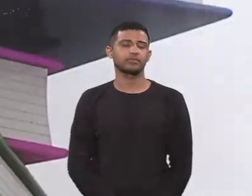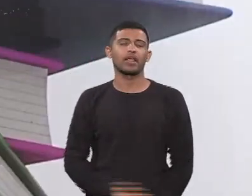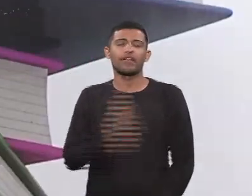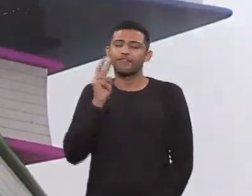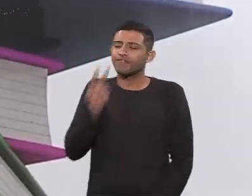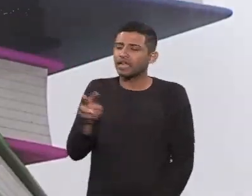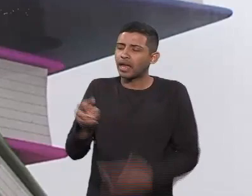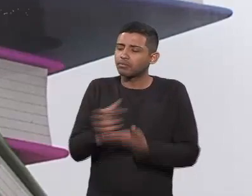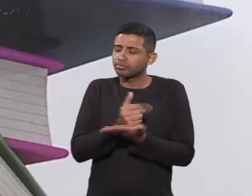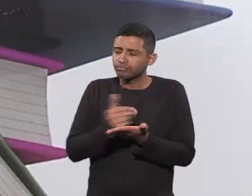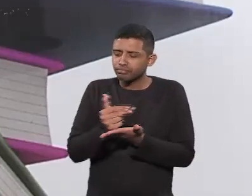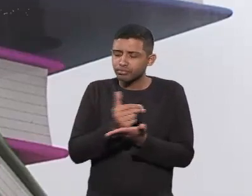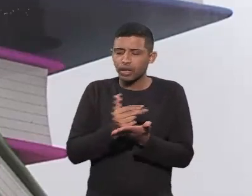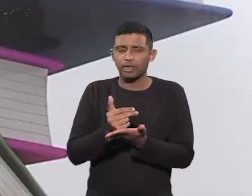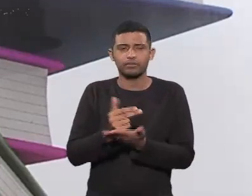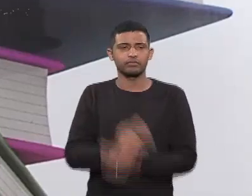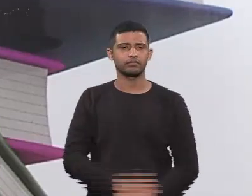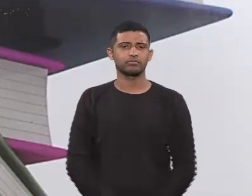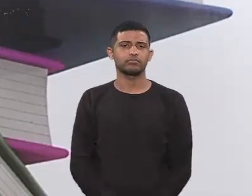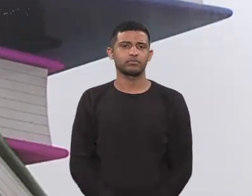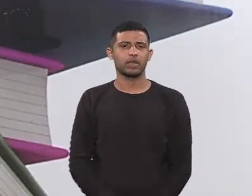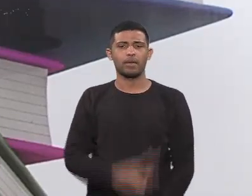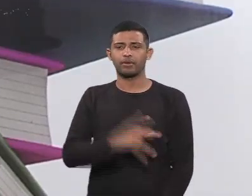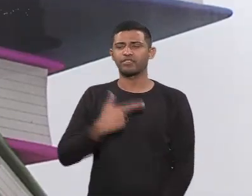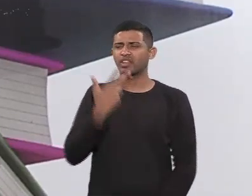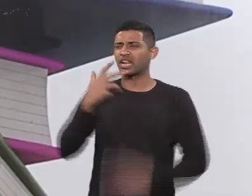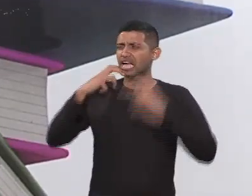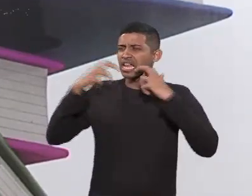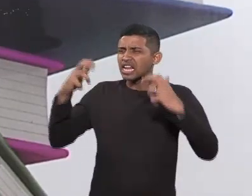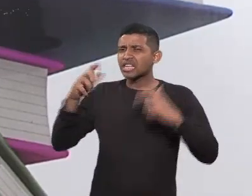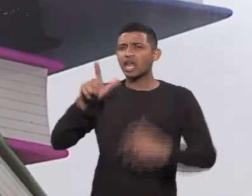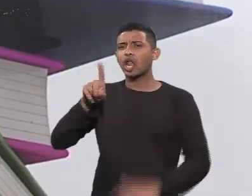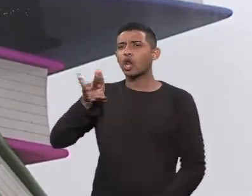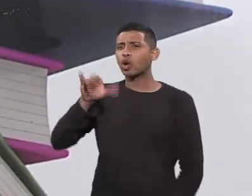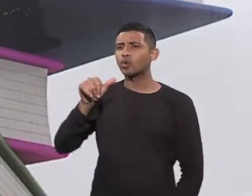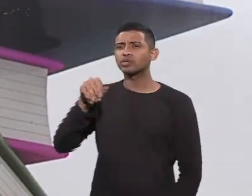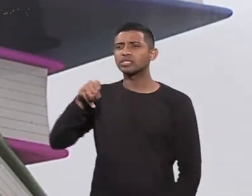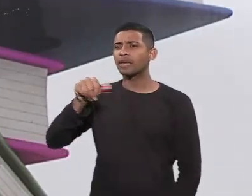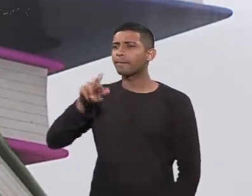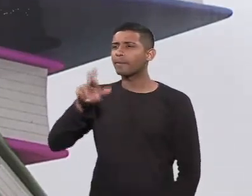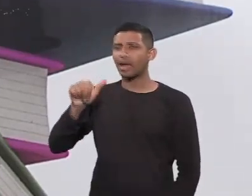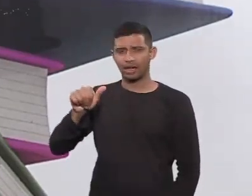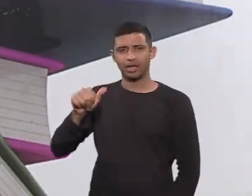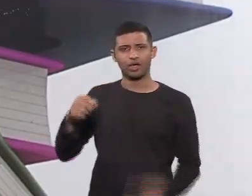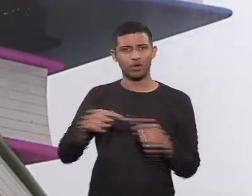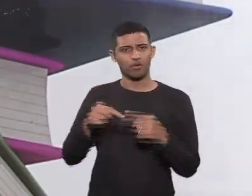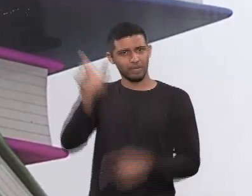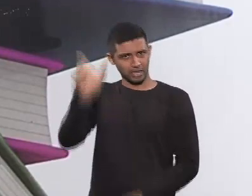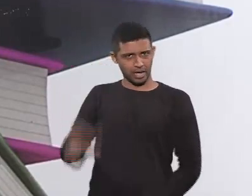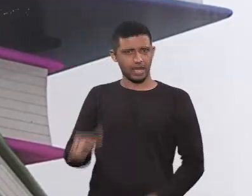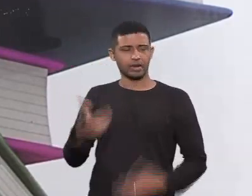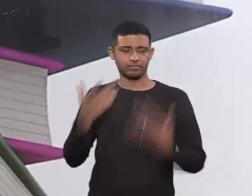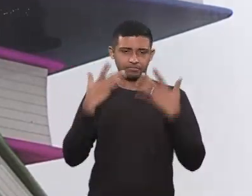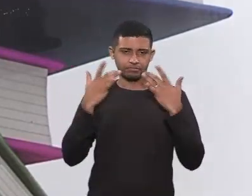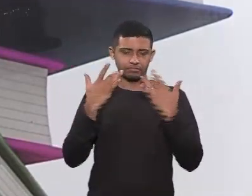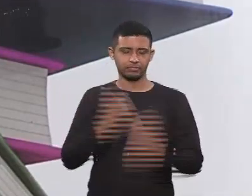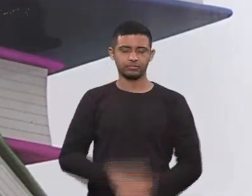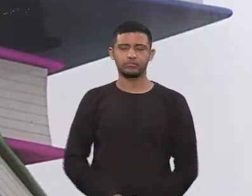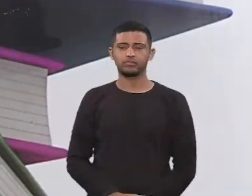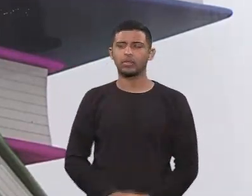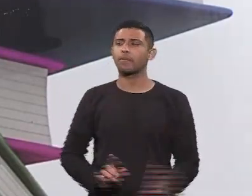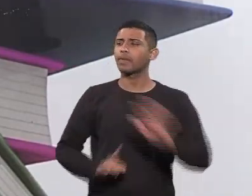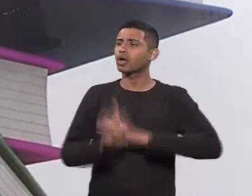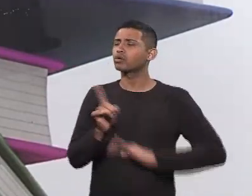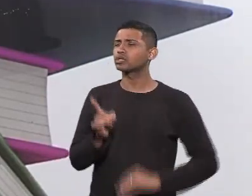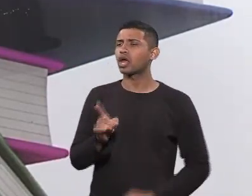né? Então, ela grita, Lúcia Marra! O nome da personagem é Lúcia Marra.